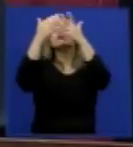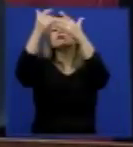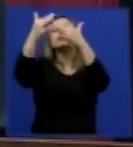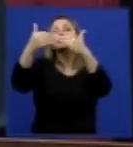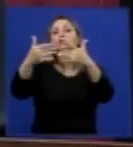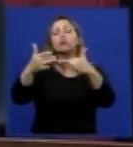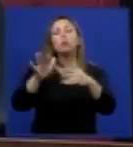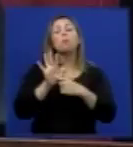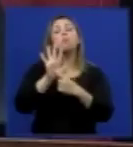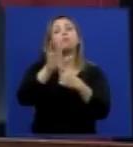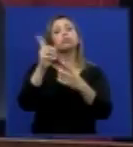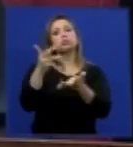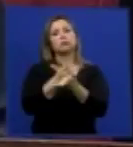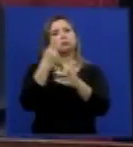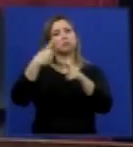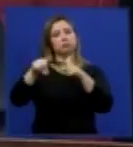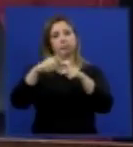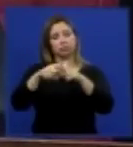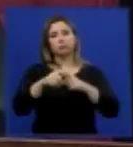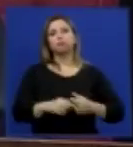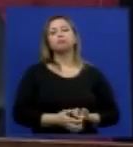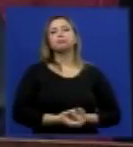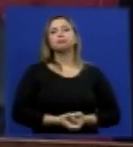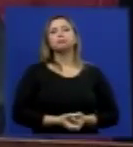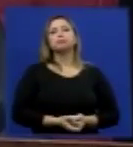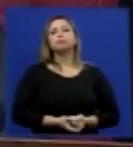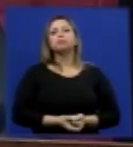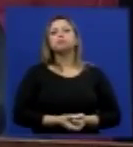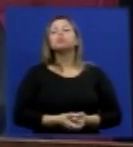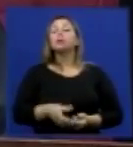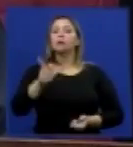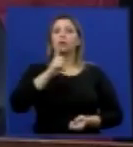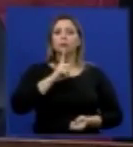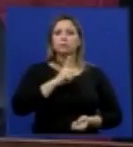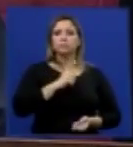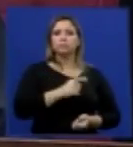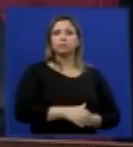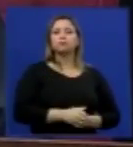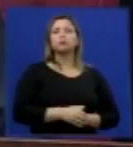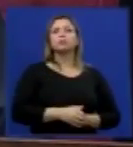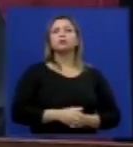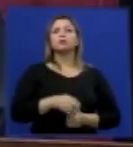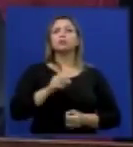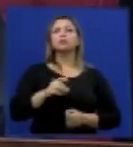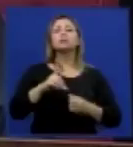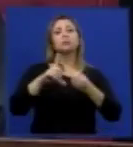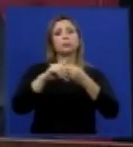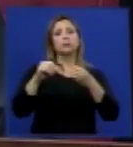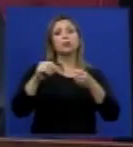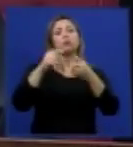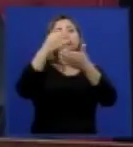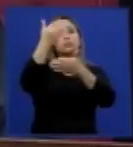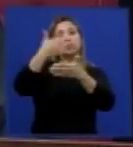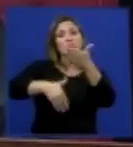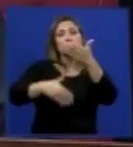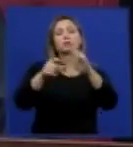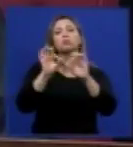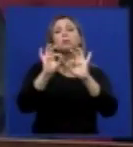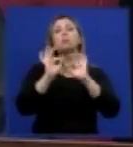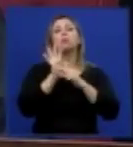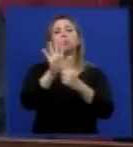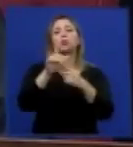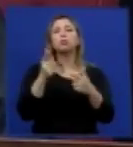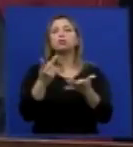fazendo uma descrição, senhora presidente. Então, temos uma portaria do DSEX em 91, temos